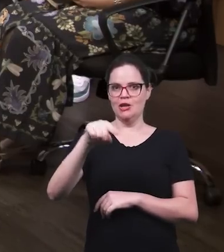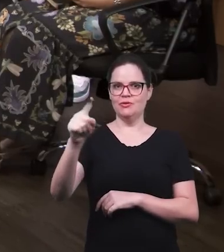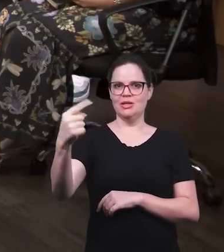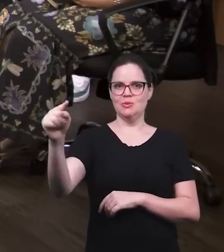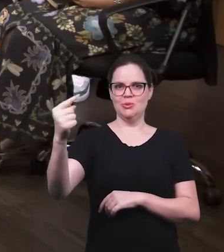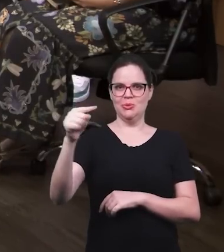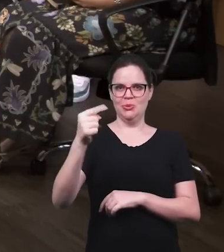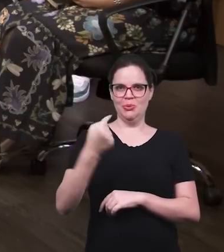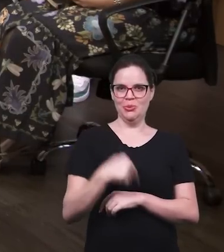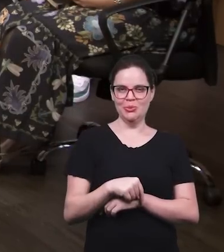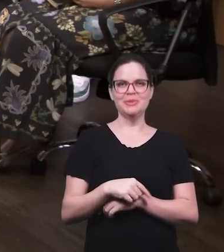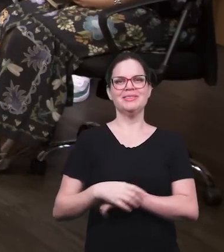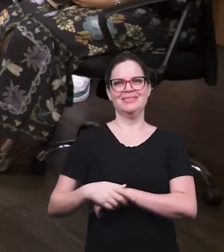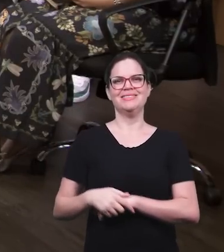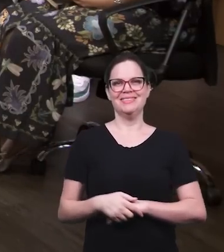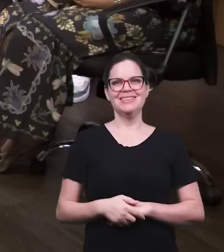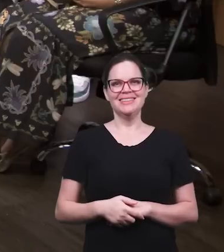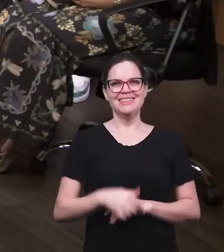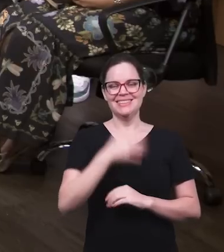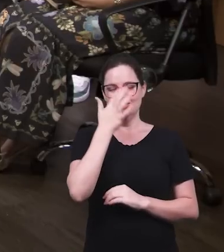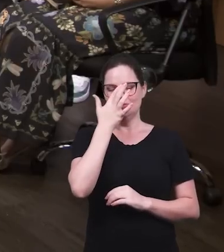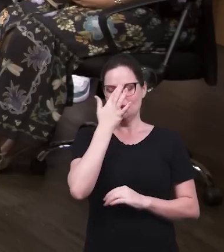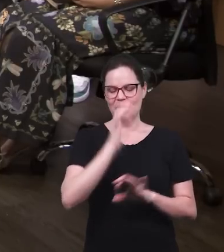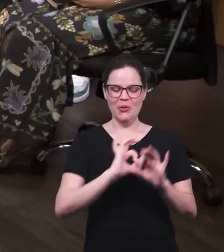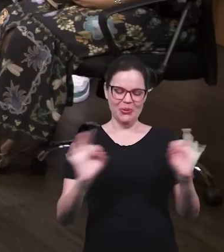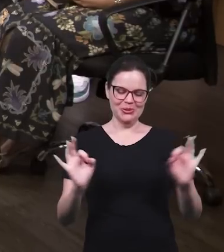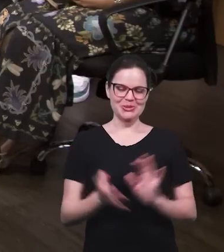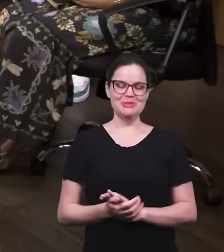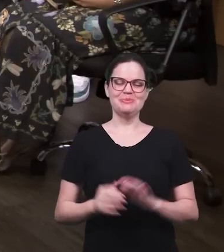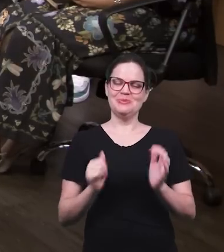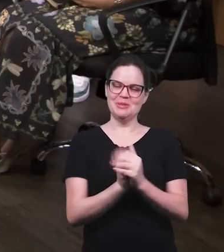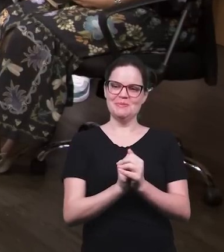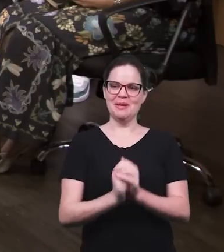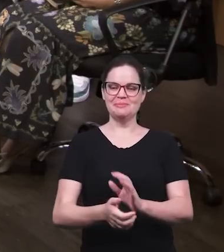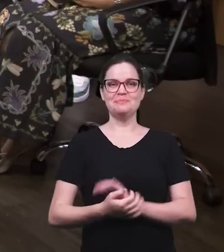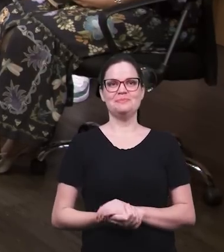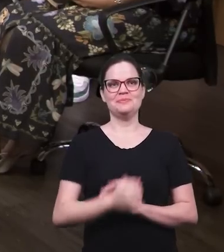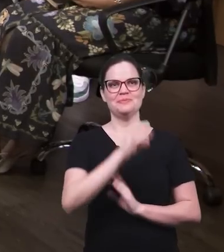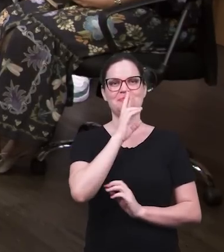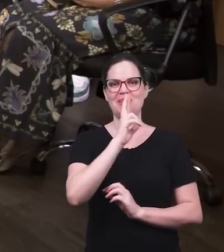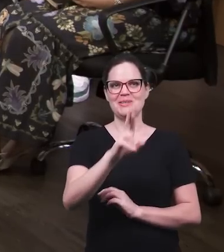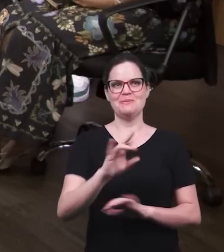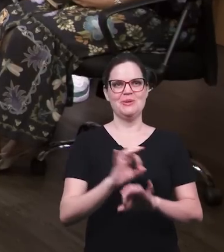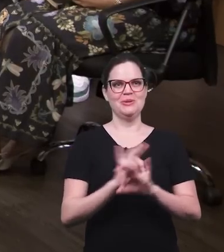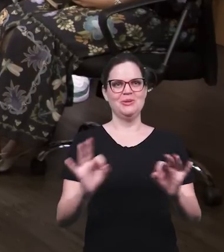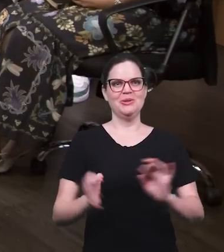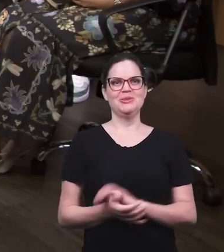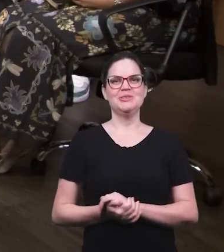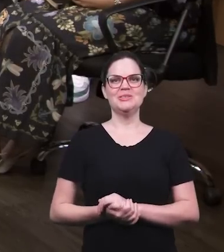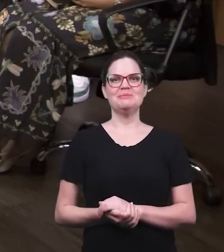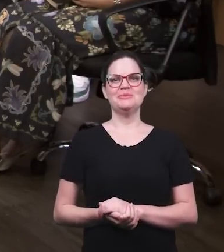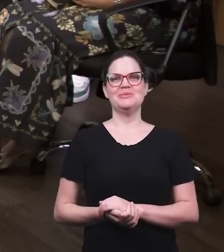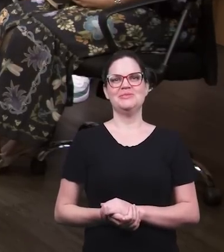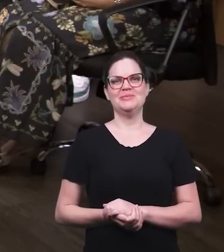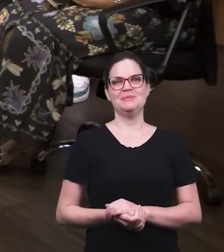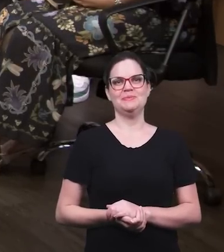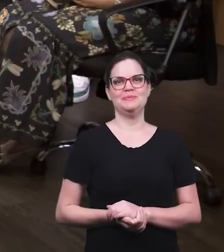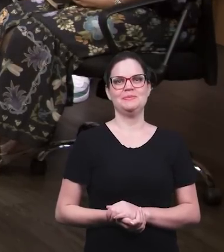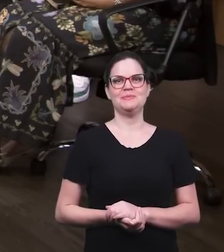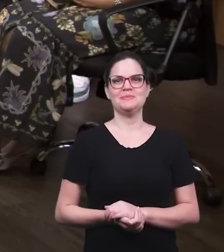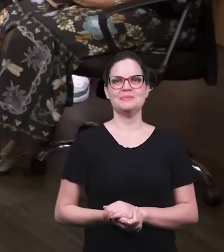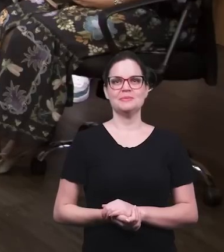vocês vieram de lá para cá hoje para a gravação. Que coisa boa. Quilômetros. Muito bem. Amém. Respondido. Pronto.